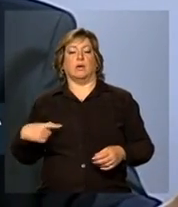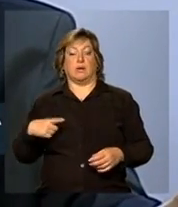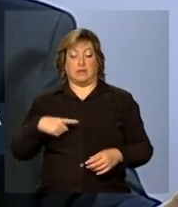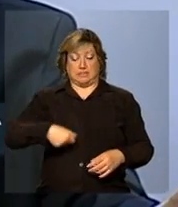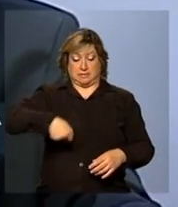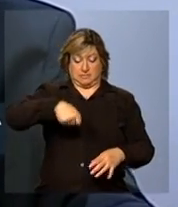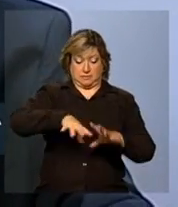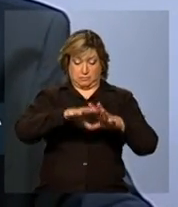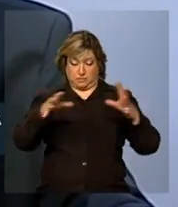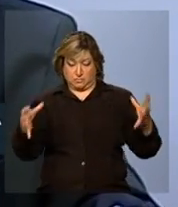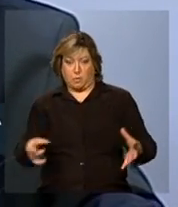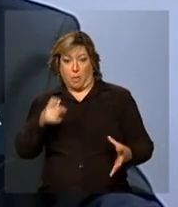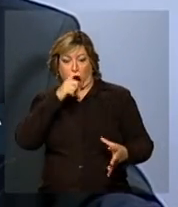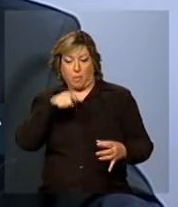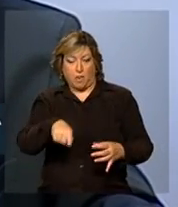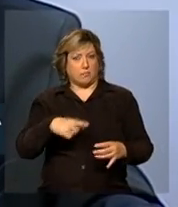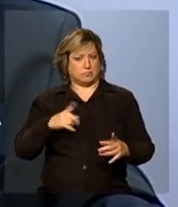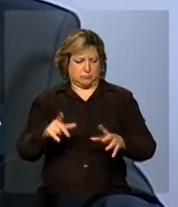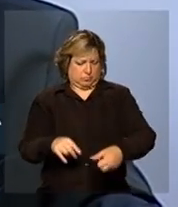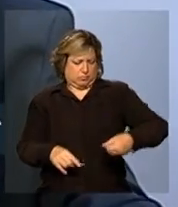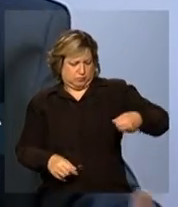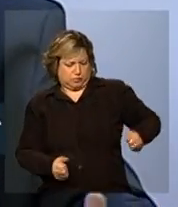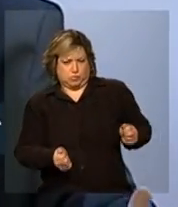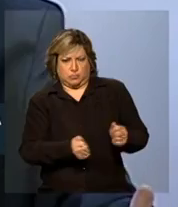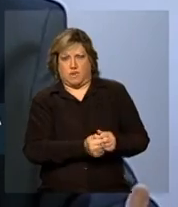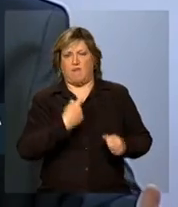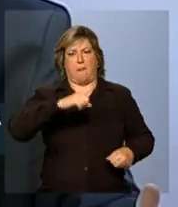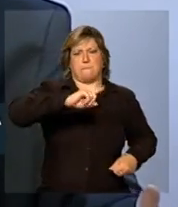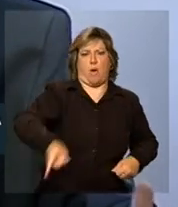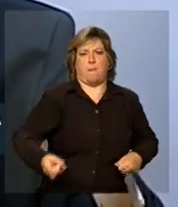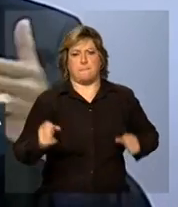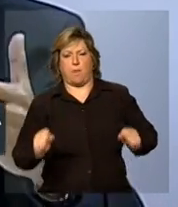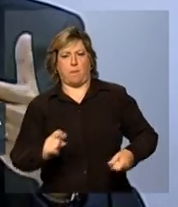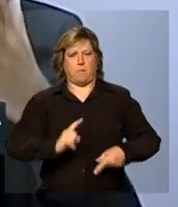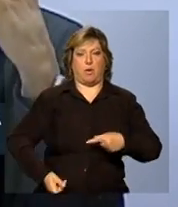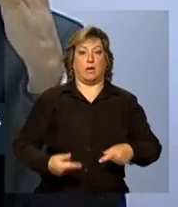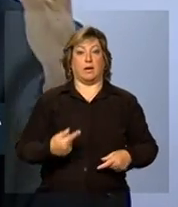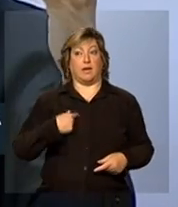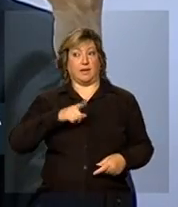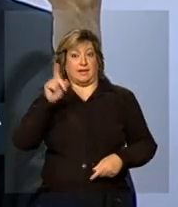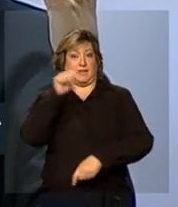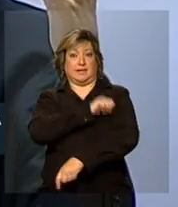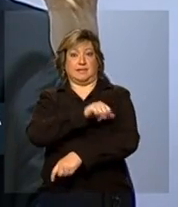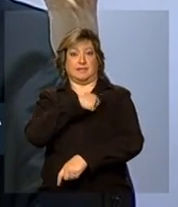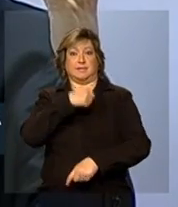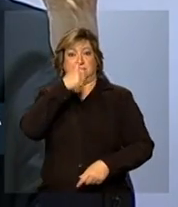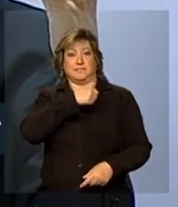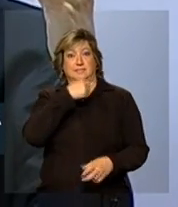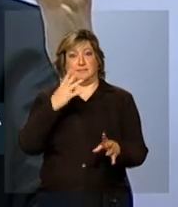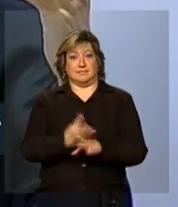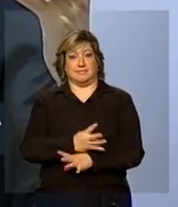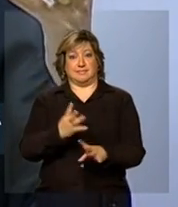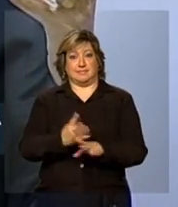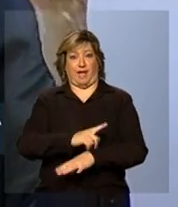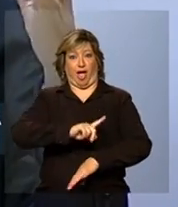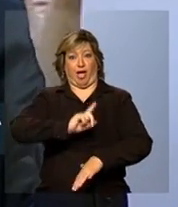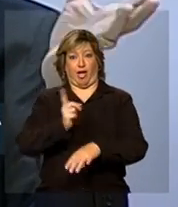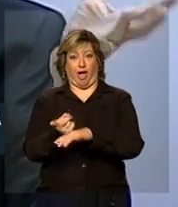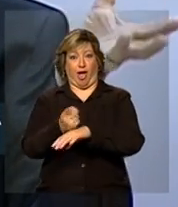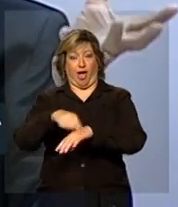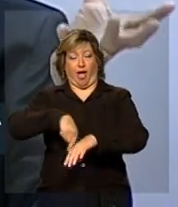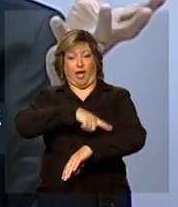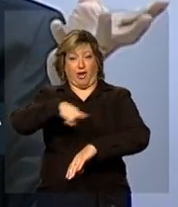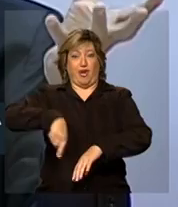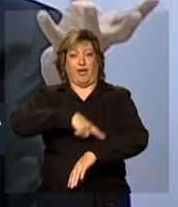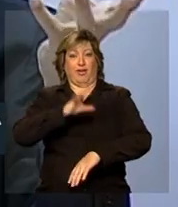lá embaixo. Ele falou, não, de maneira nenhuma, ele vai do meu lado. Não, mas não pode, vai, não pode, vai, não pode. E eu sem comer, né? Isso é importante lembrar do outro lado. É